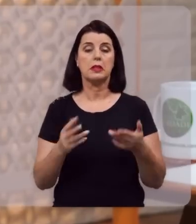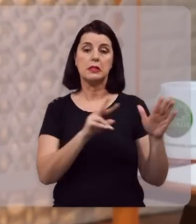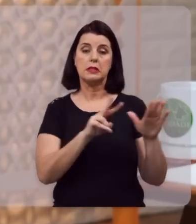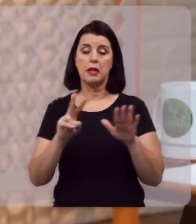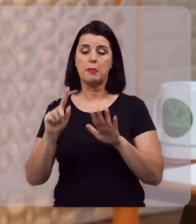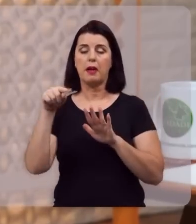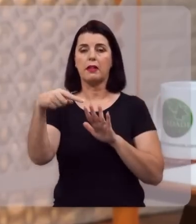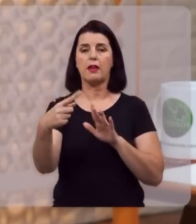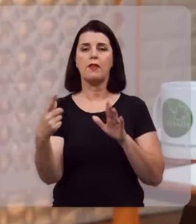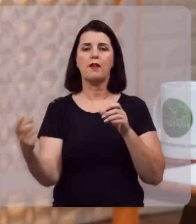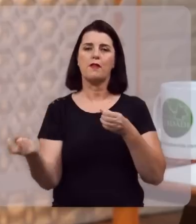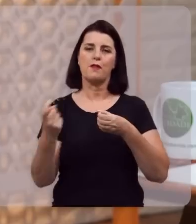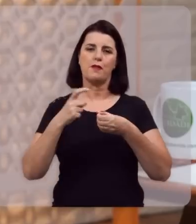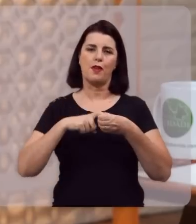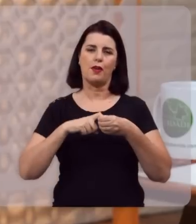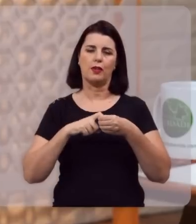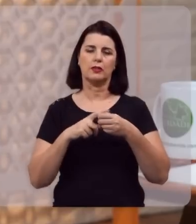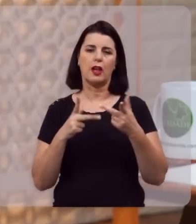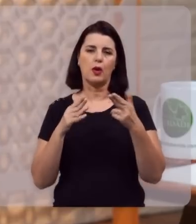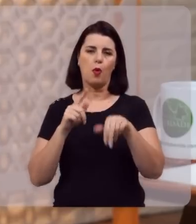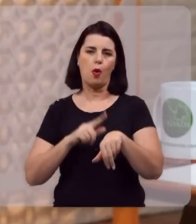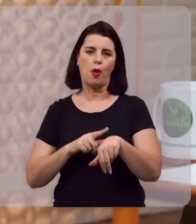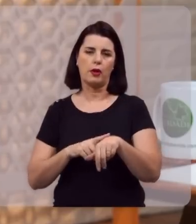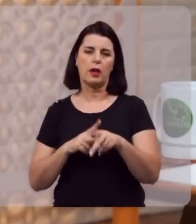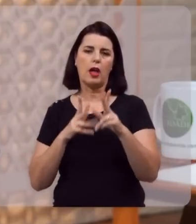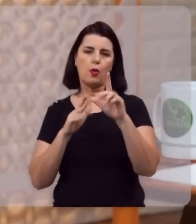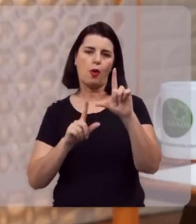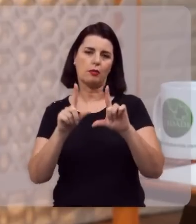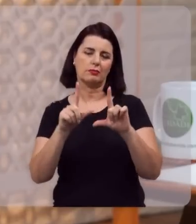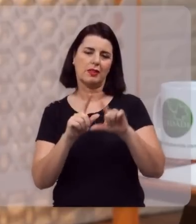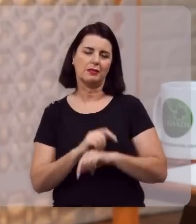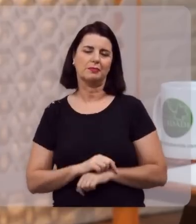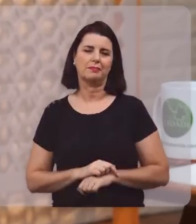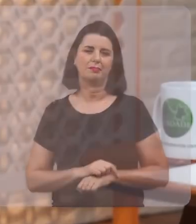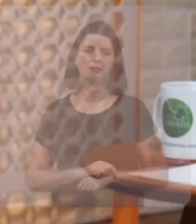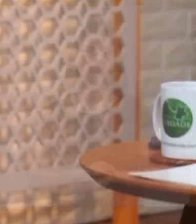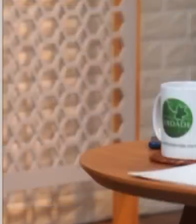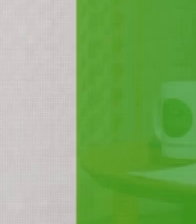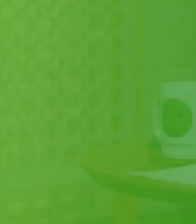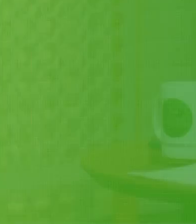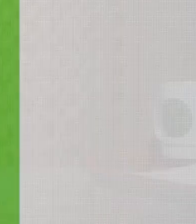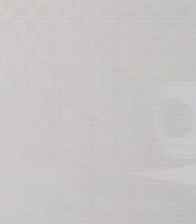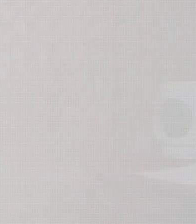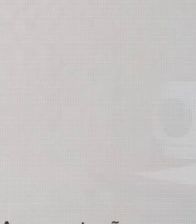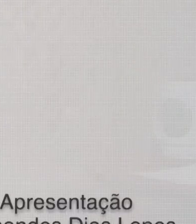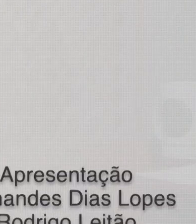mas semana que vem a gente está de volta, nesse mesmo horário e nesse mesmo canal.